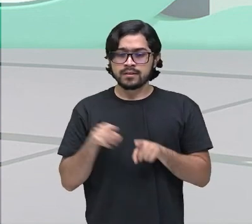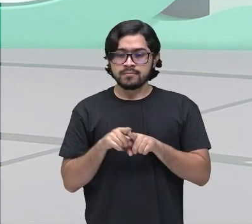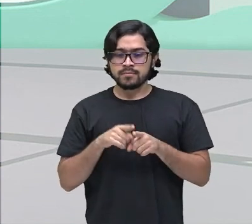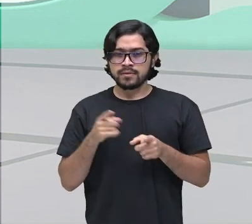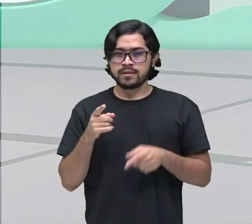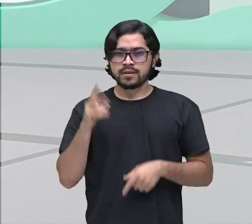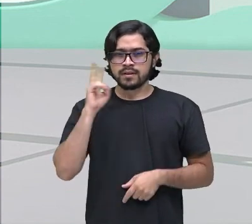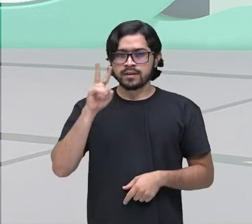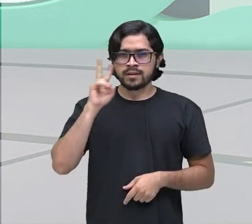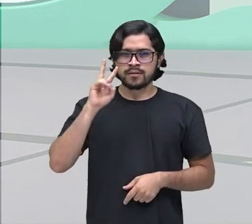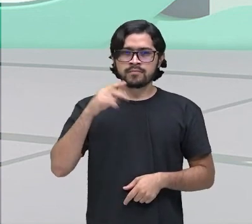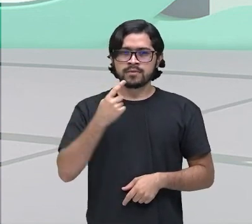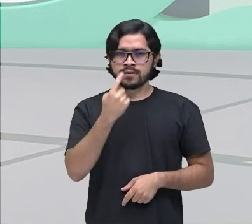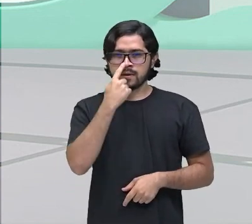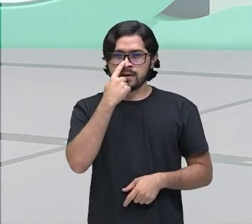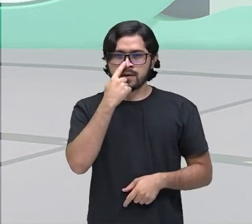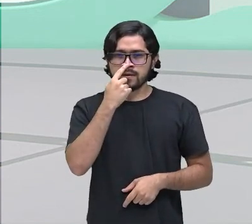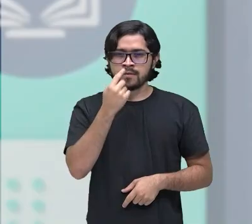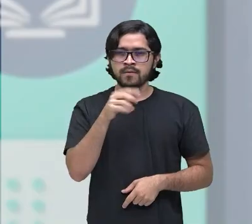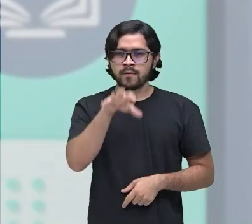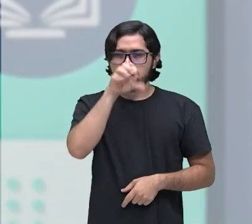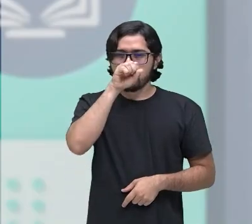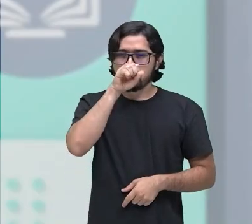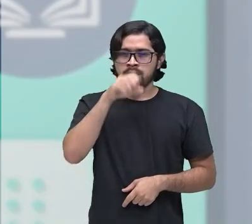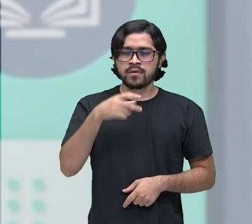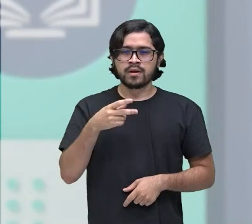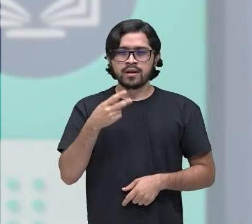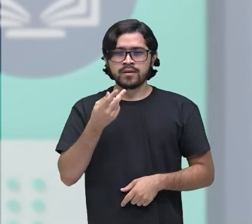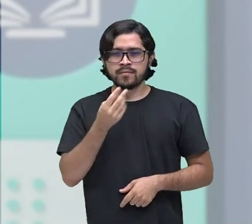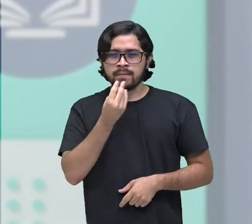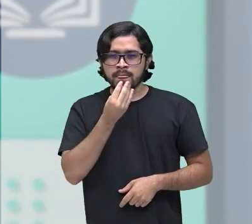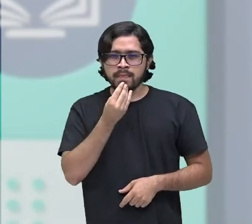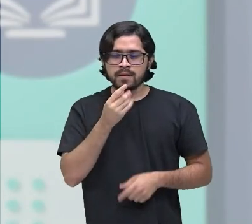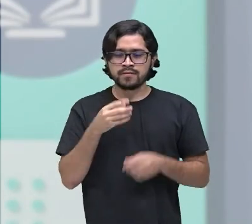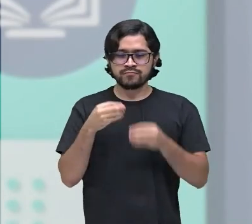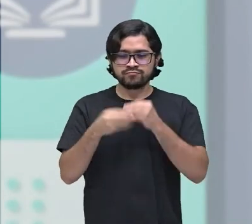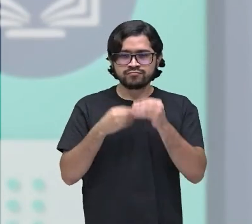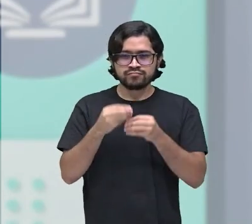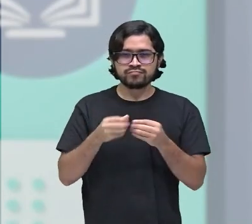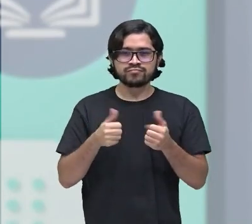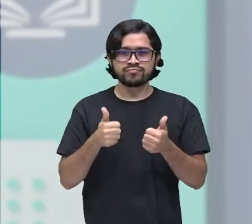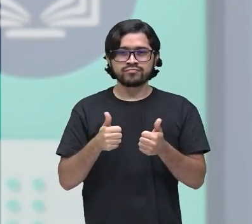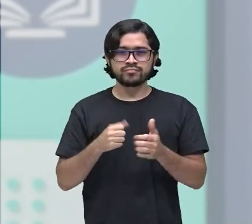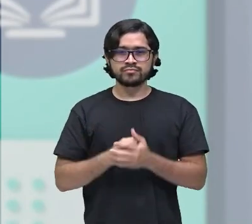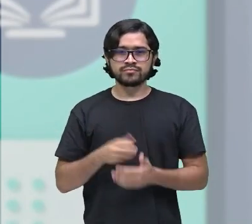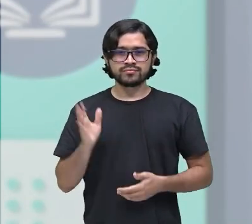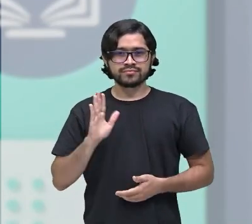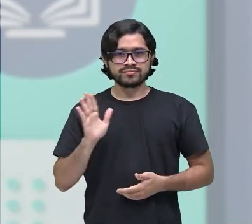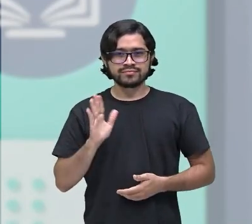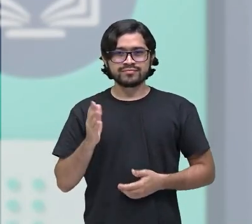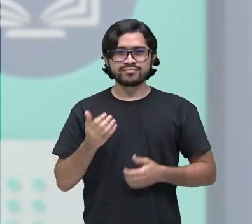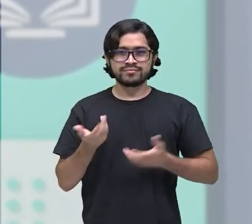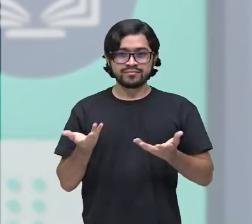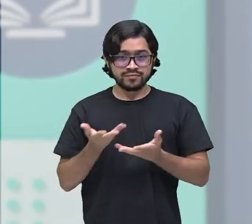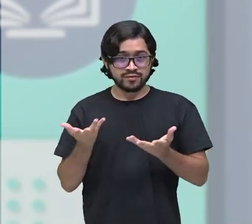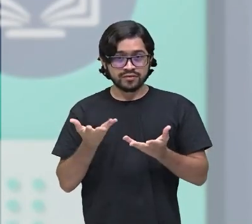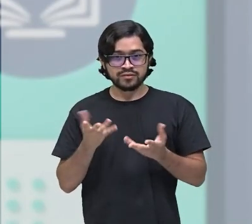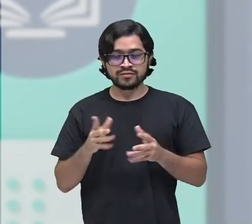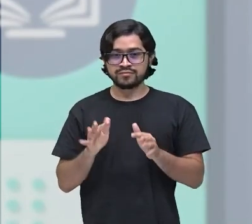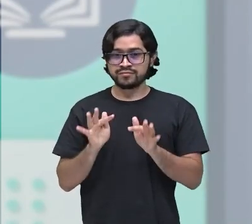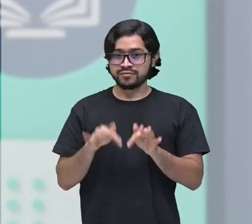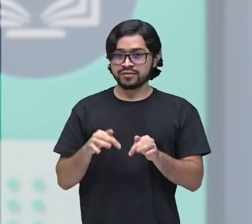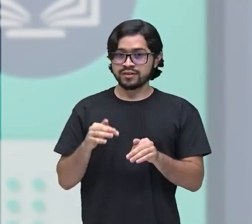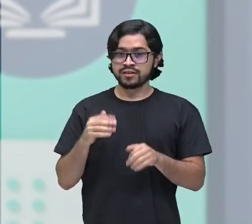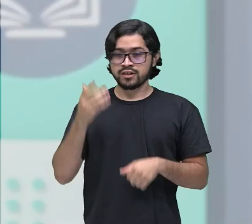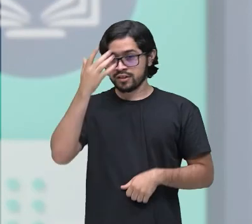ó, em conjunto, certo? Então, gente, essas foram as nossas considerações finais. E, não se esqueça de